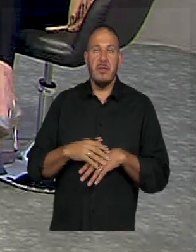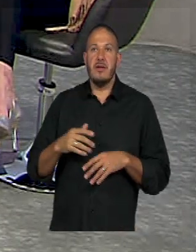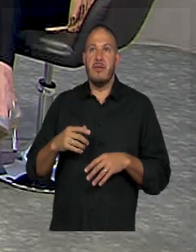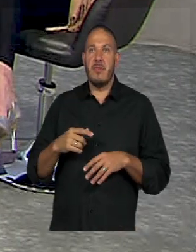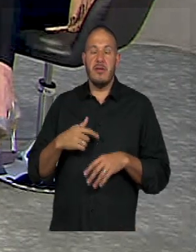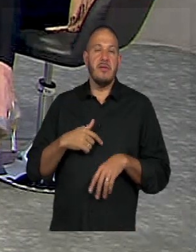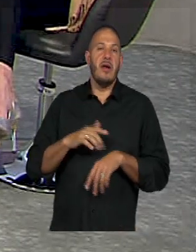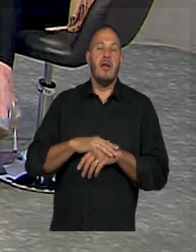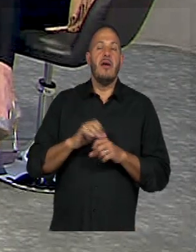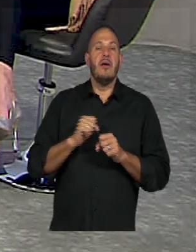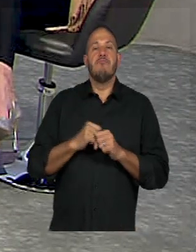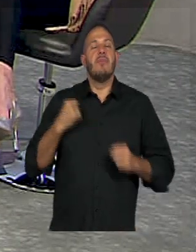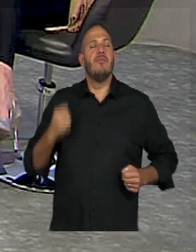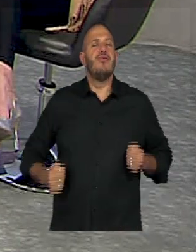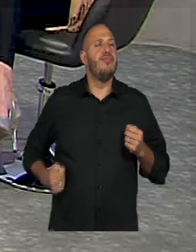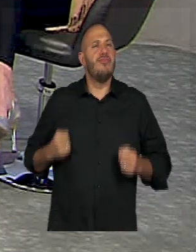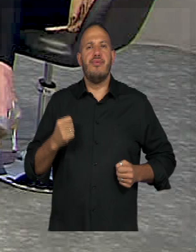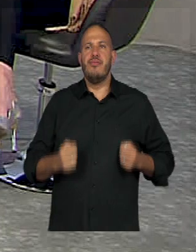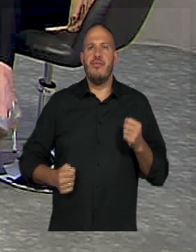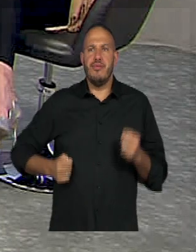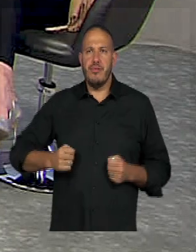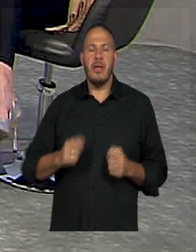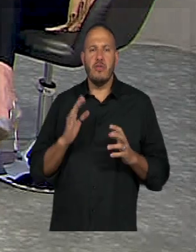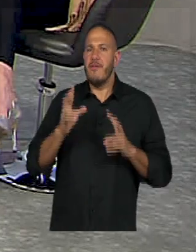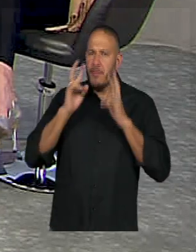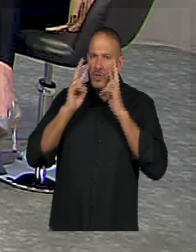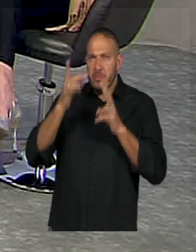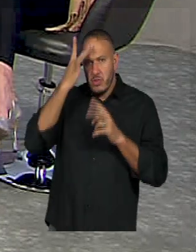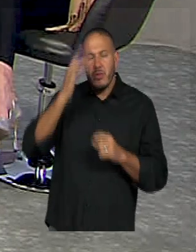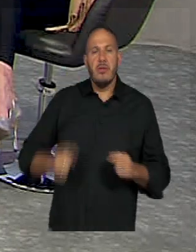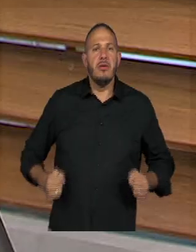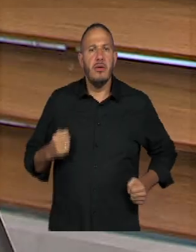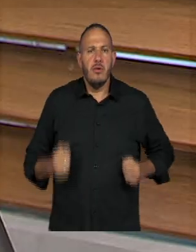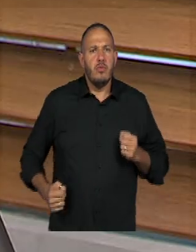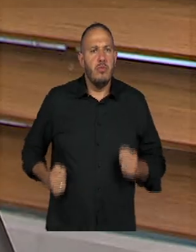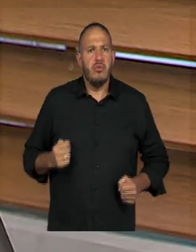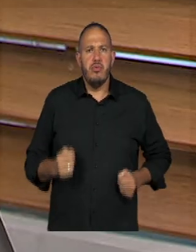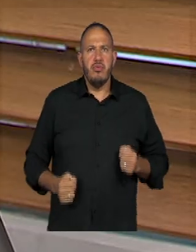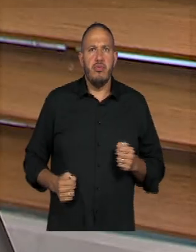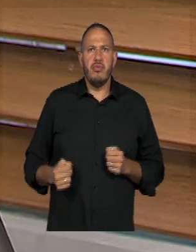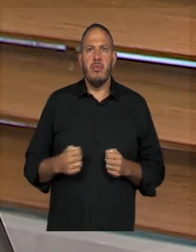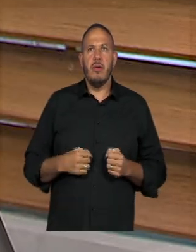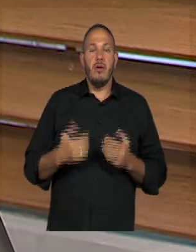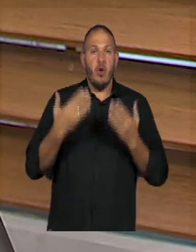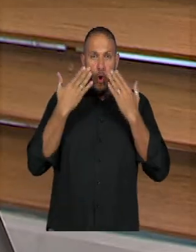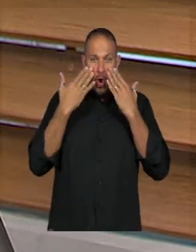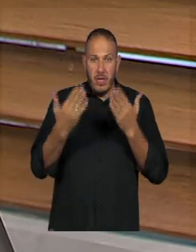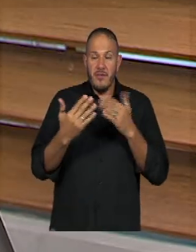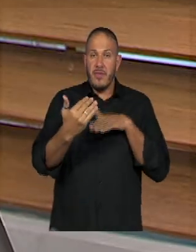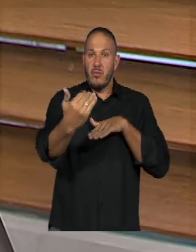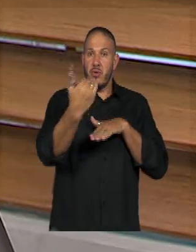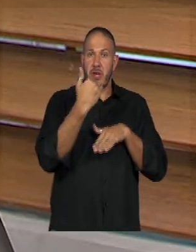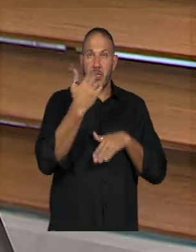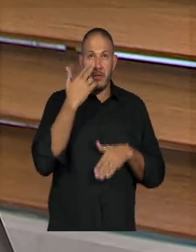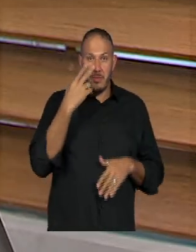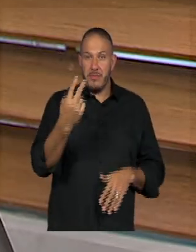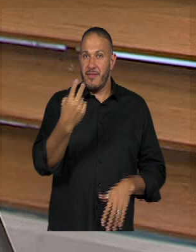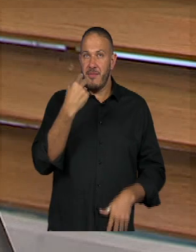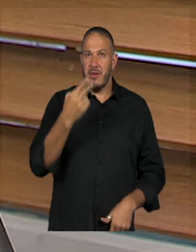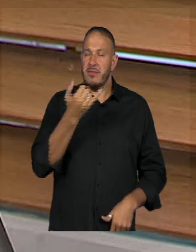correr, ou no final de semana, eu mesmo já vi muitas pessoas que falam assim, eu já corro de frente com o carro para o carro me ver. Está